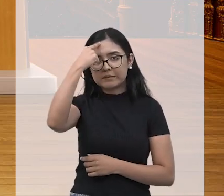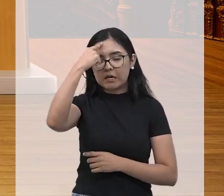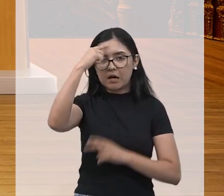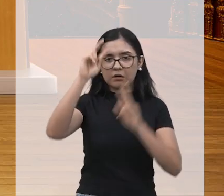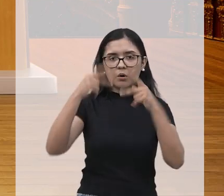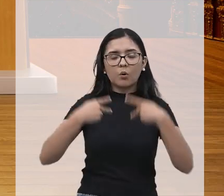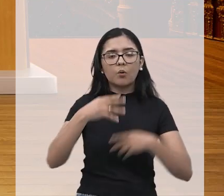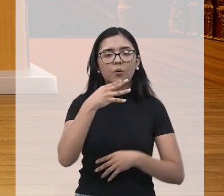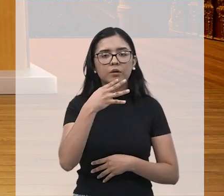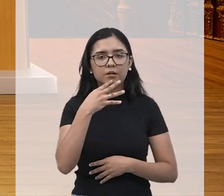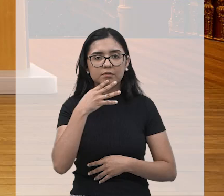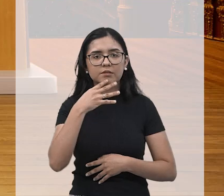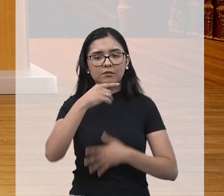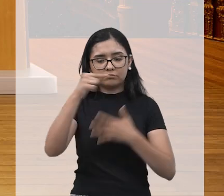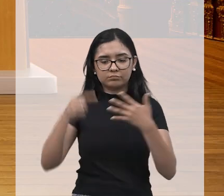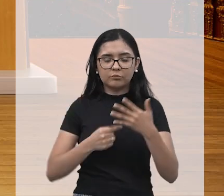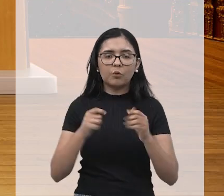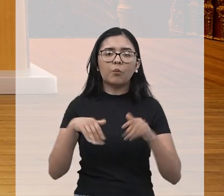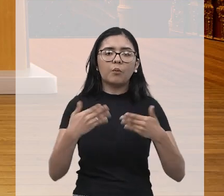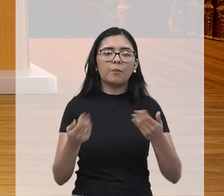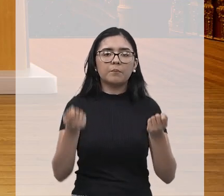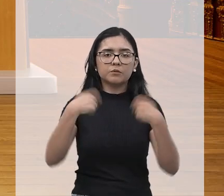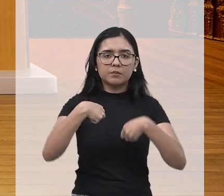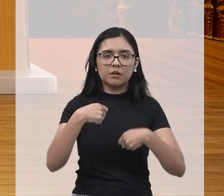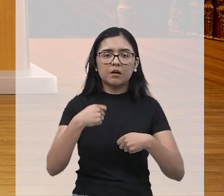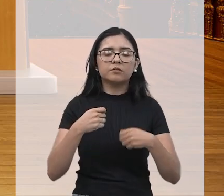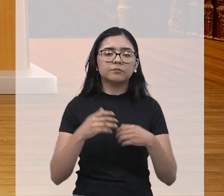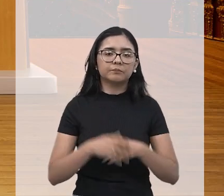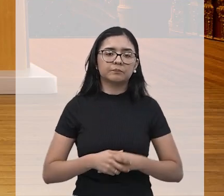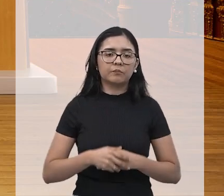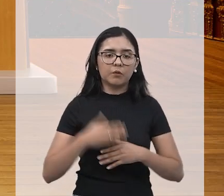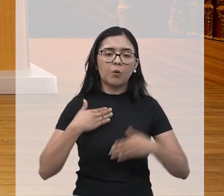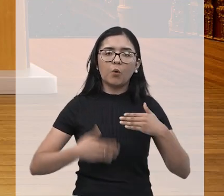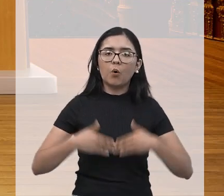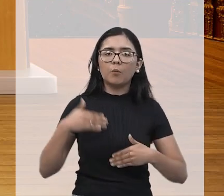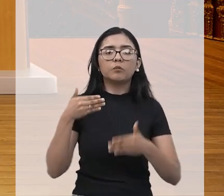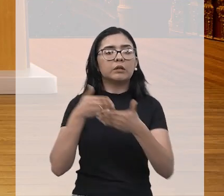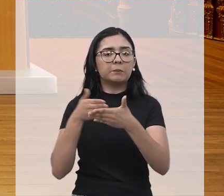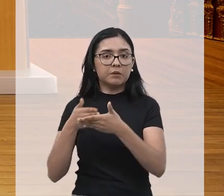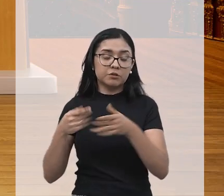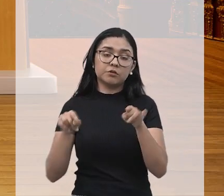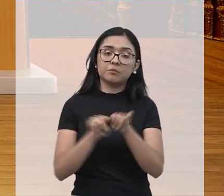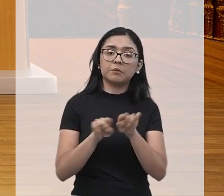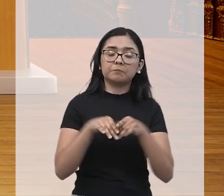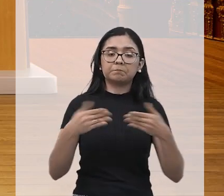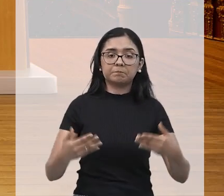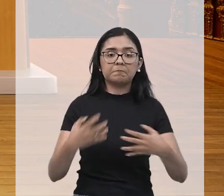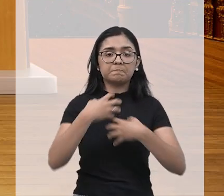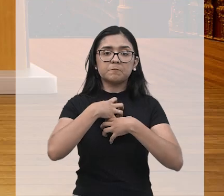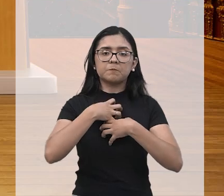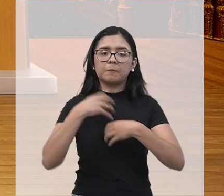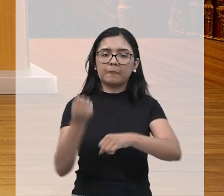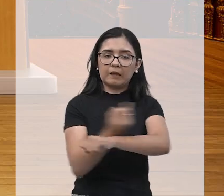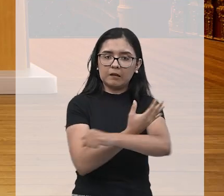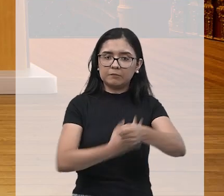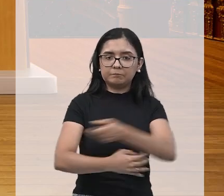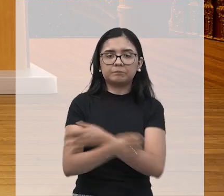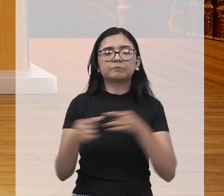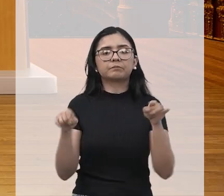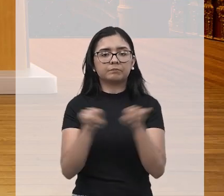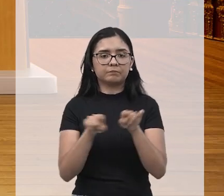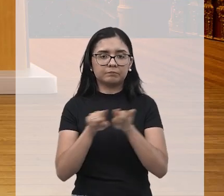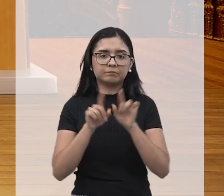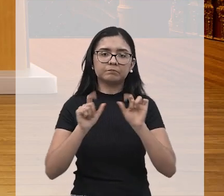saber quais são as possibilidades do meu corpo. As emoções que sentimos interferem na forma pela qual